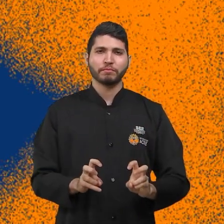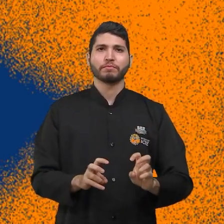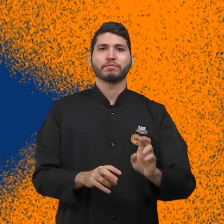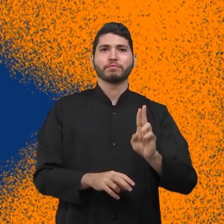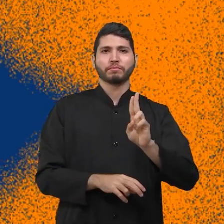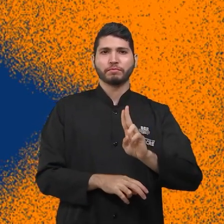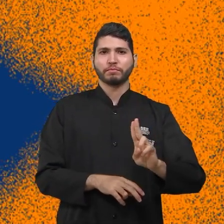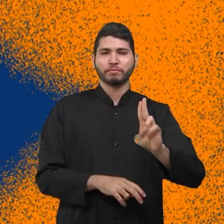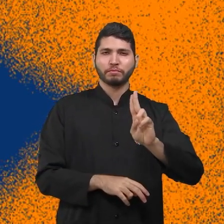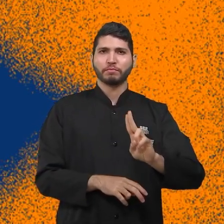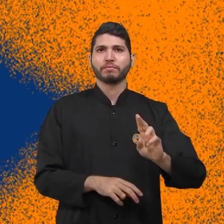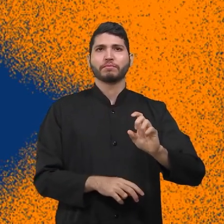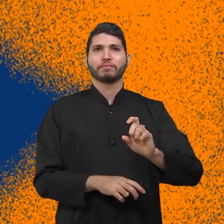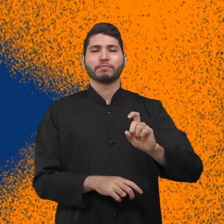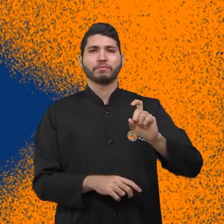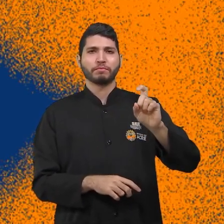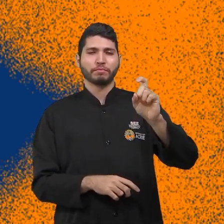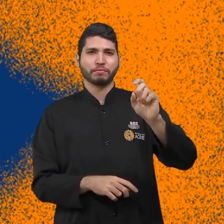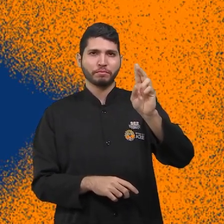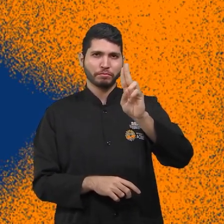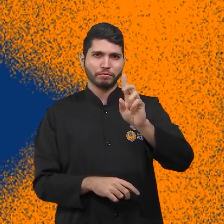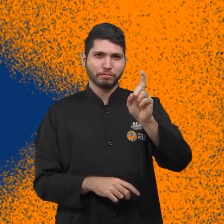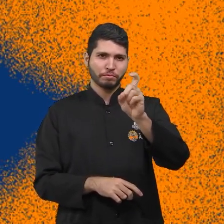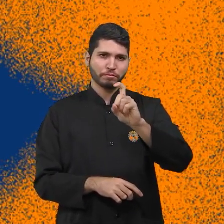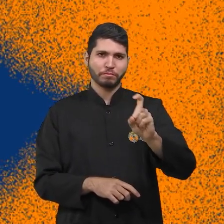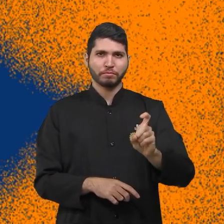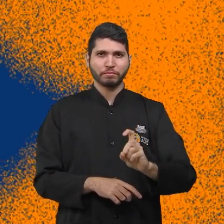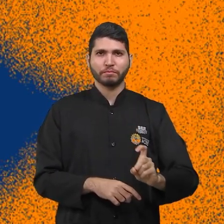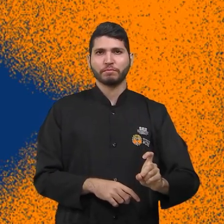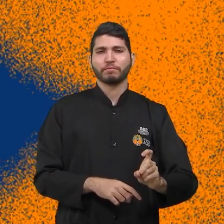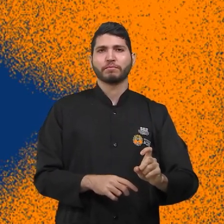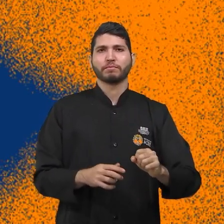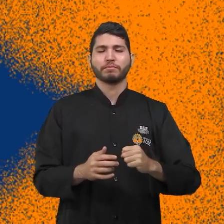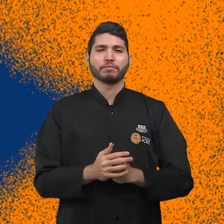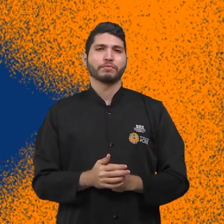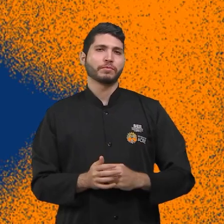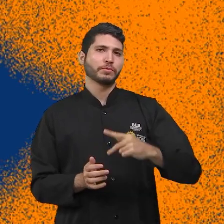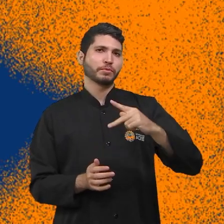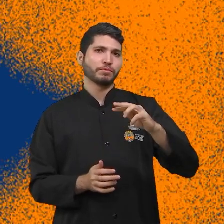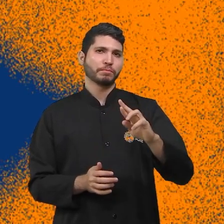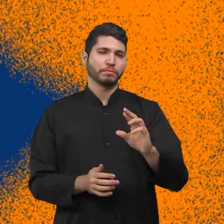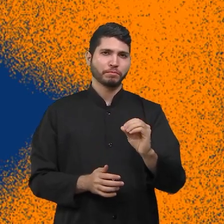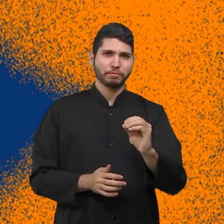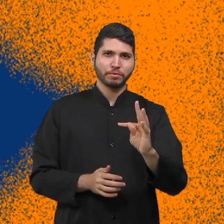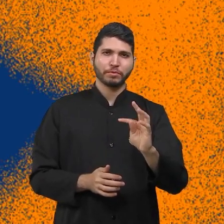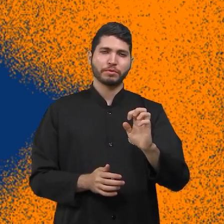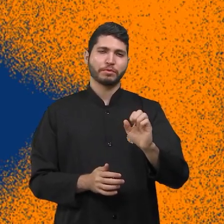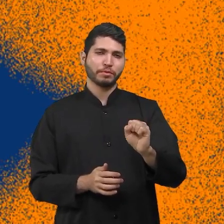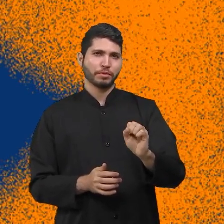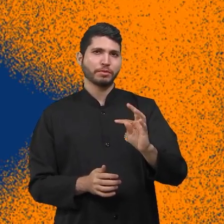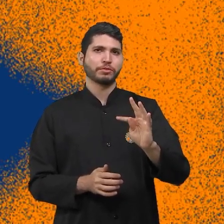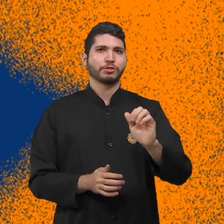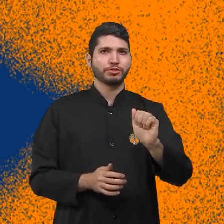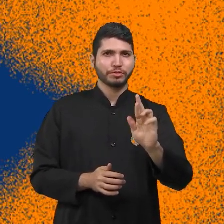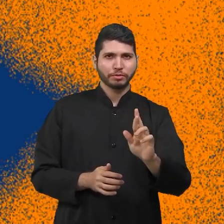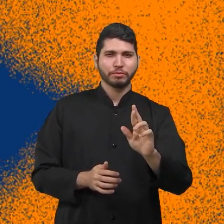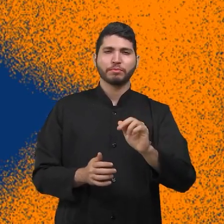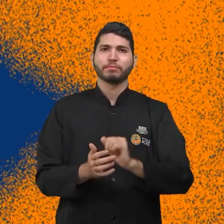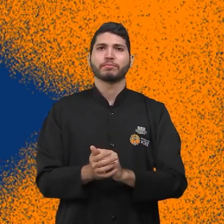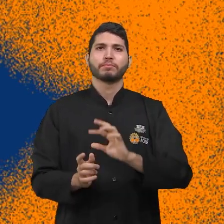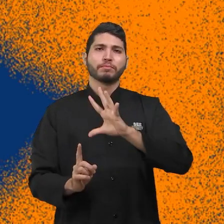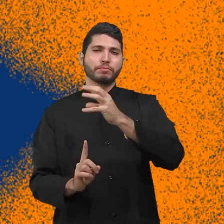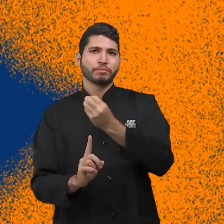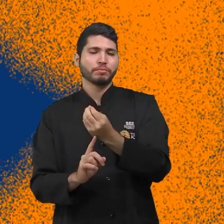pelo grafite é sempre nessa linha mesmo de protestar. Ela é uma arte